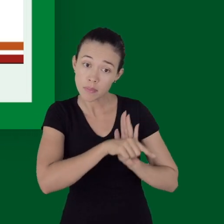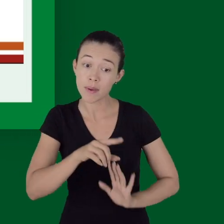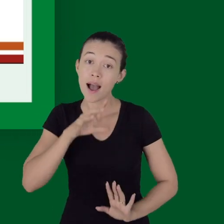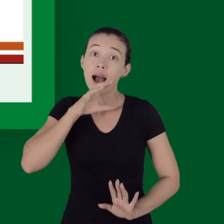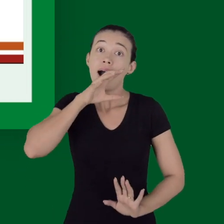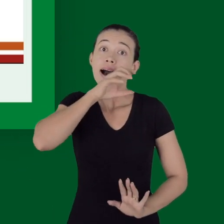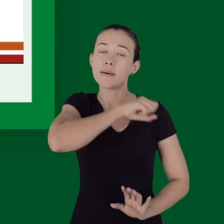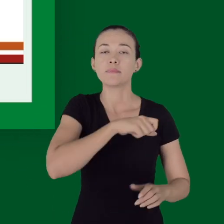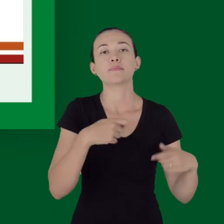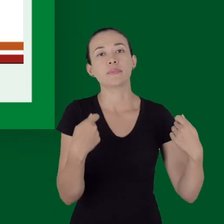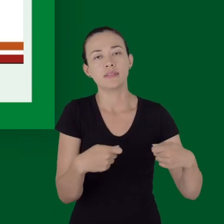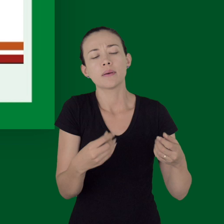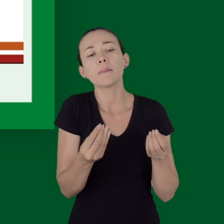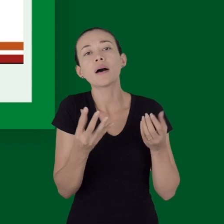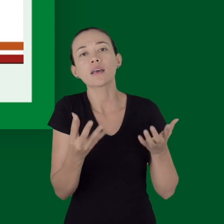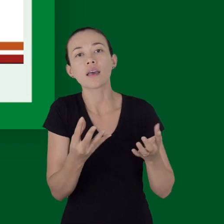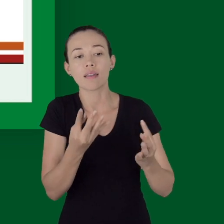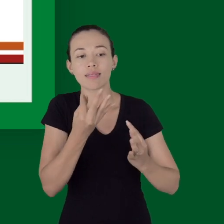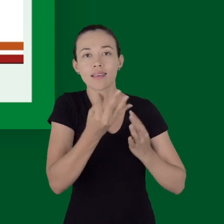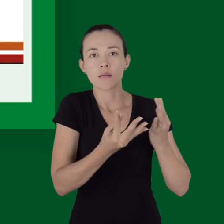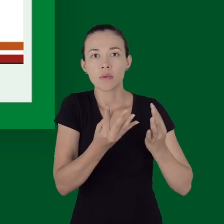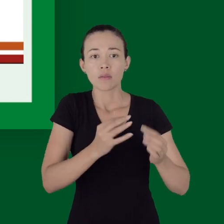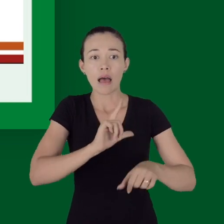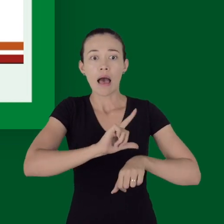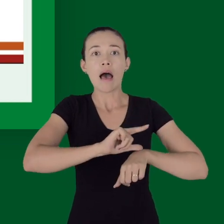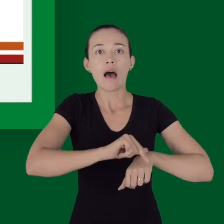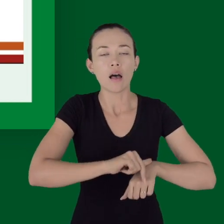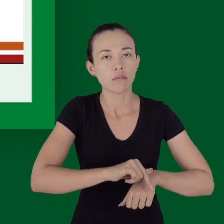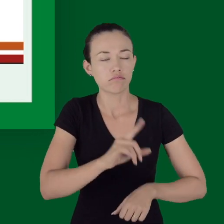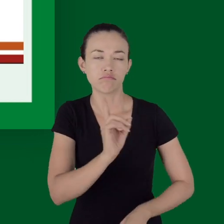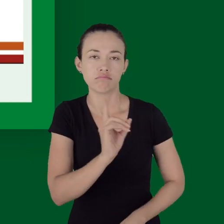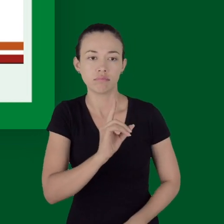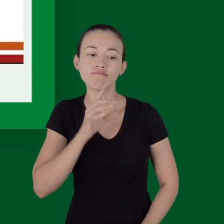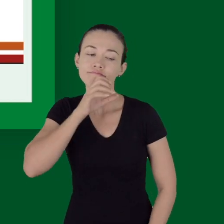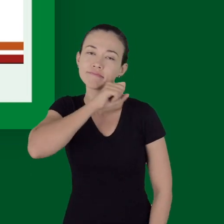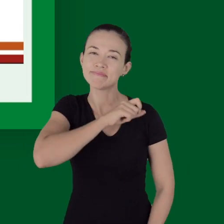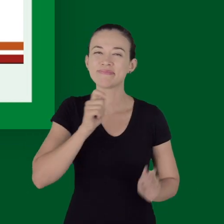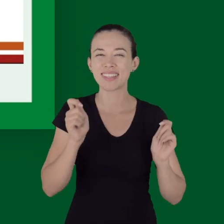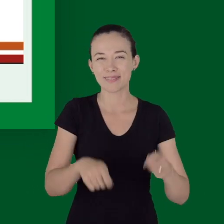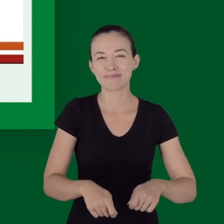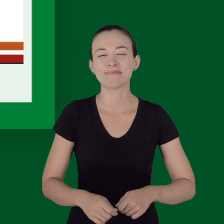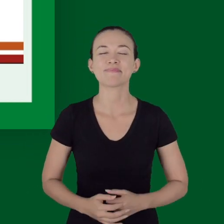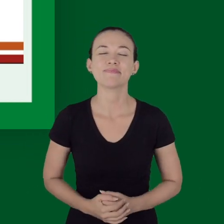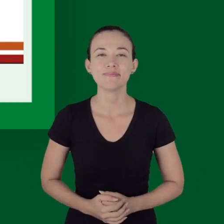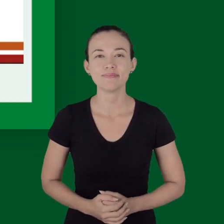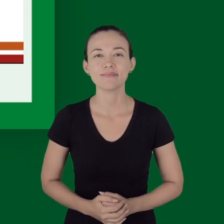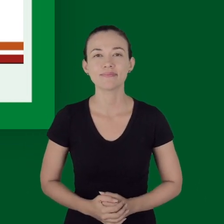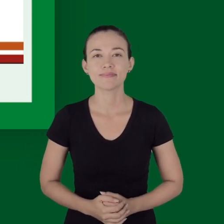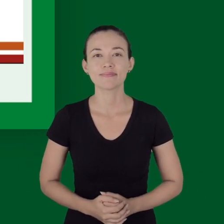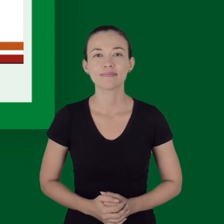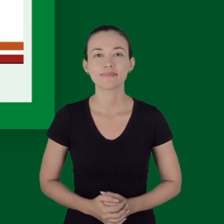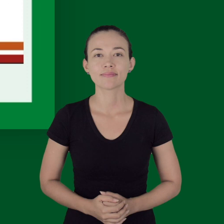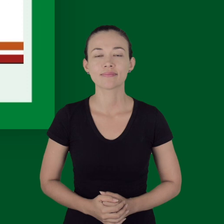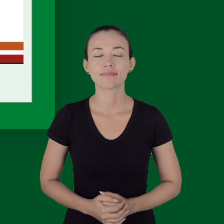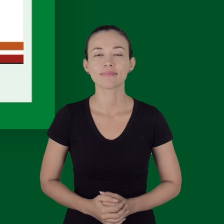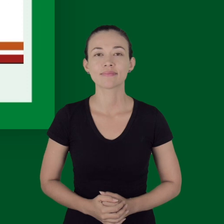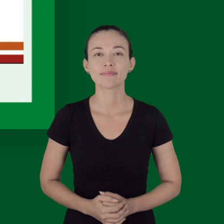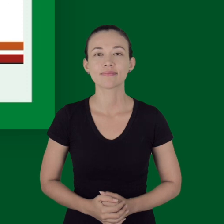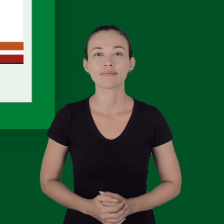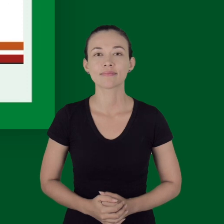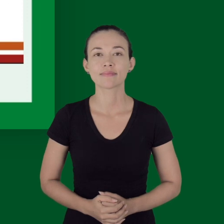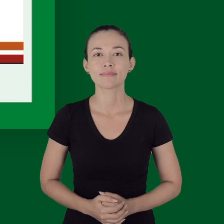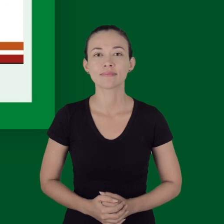que fazer essas perguntas de uma maneira objetiva, rápida, assertiva, para não atrasar no tratamento, no